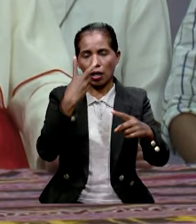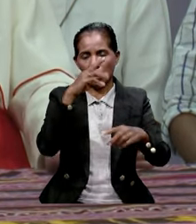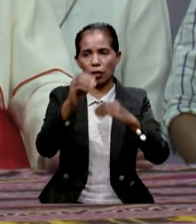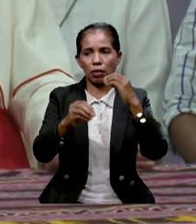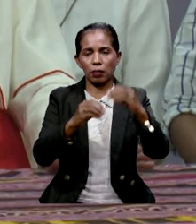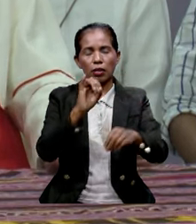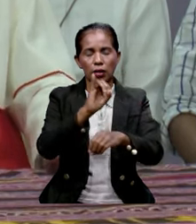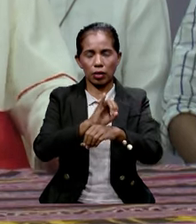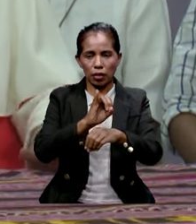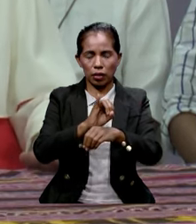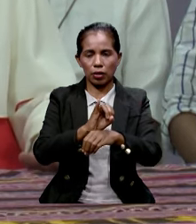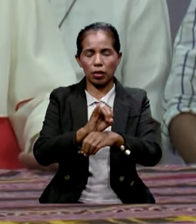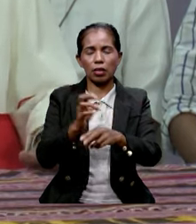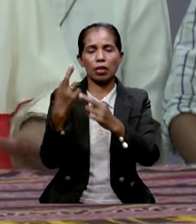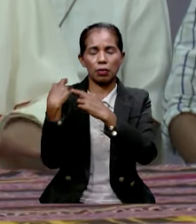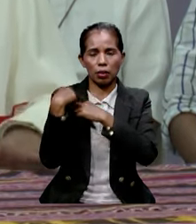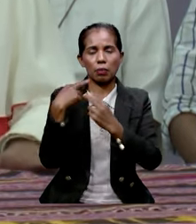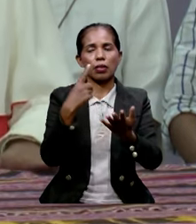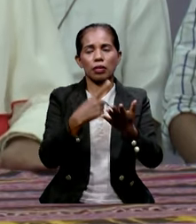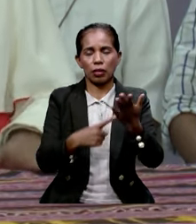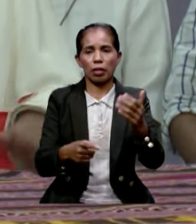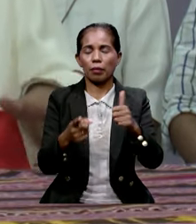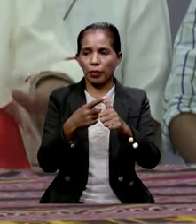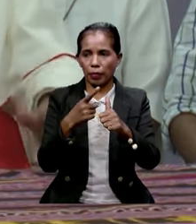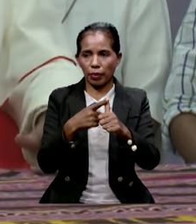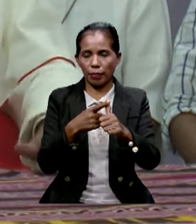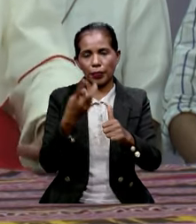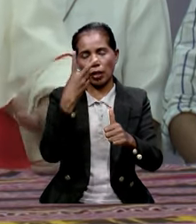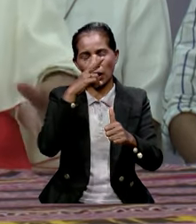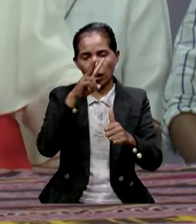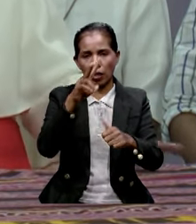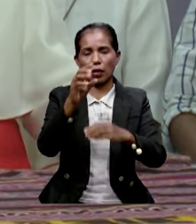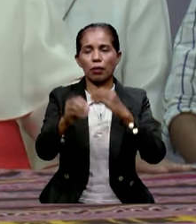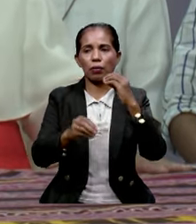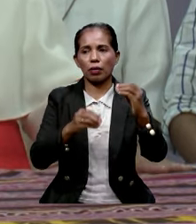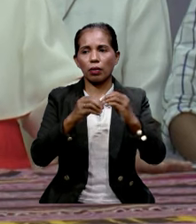minha clara. Mas saída dele. Primeiro, Harei quando a